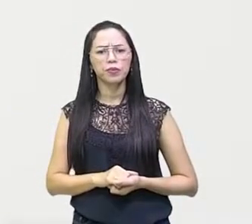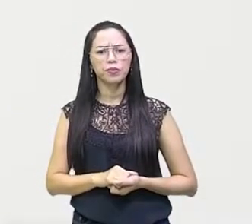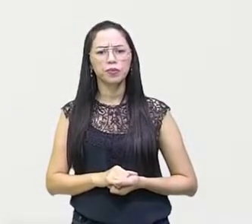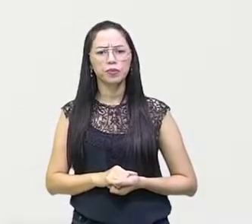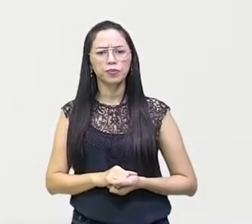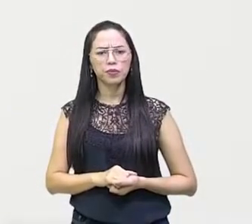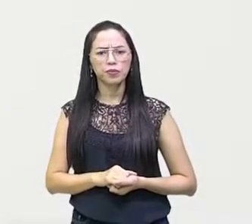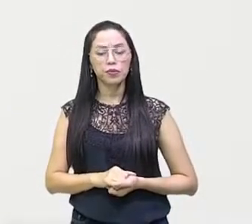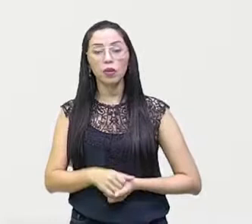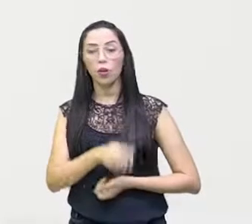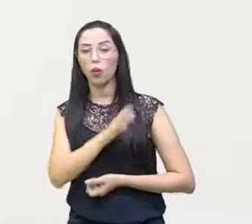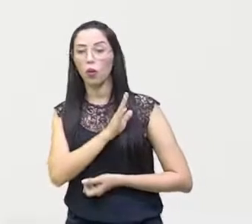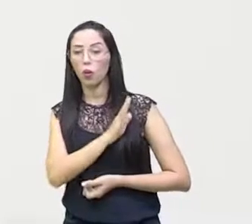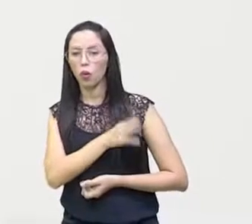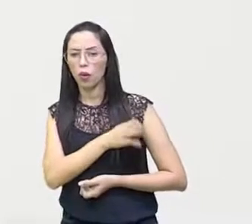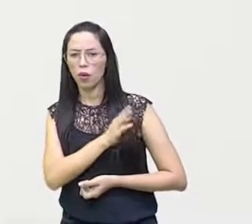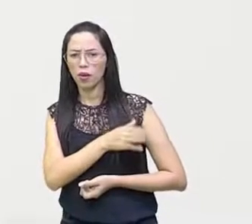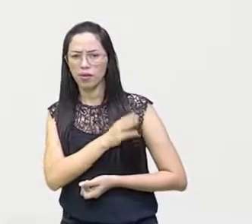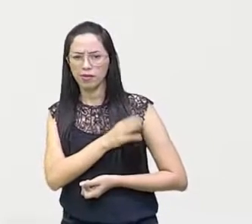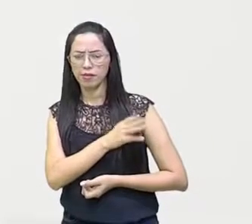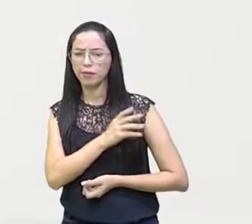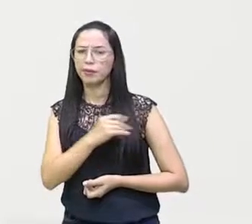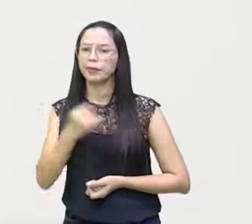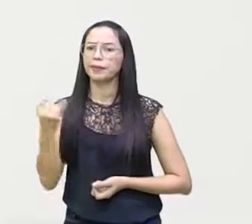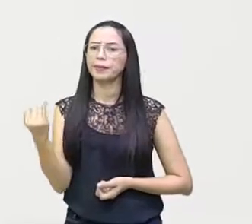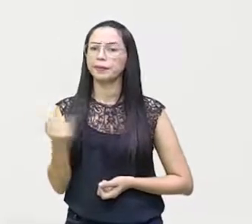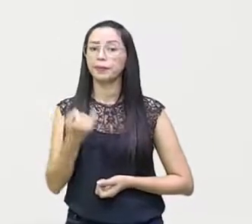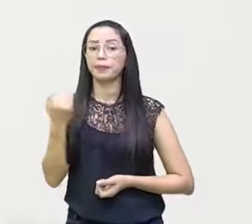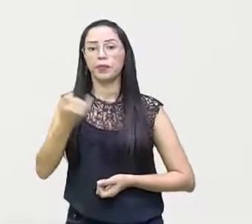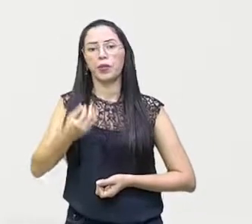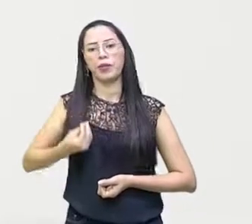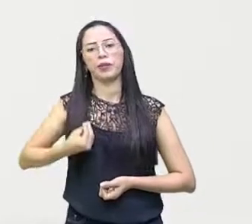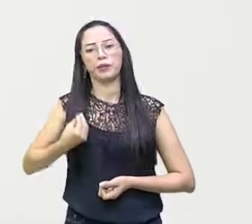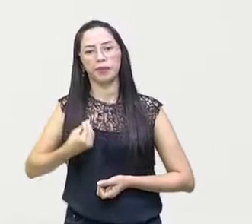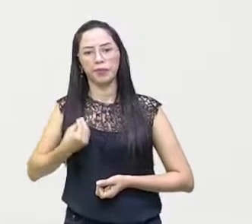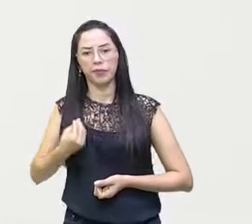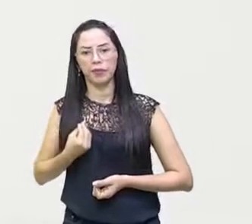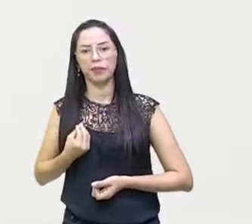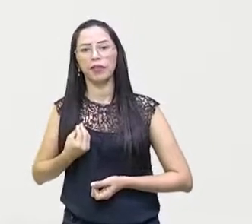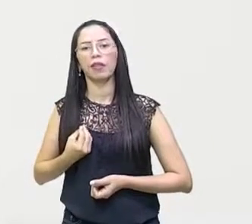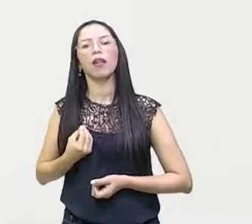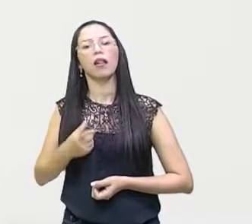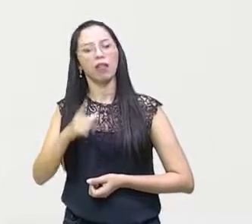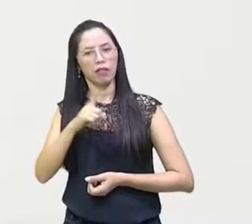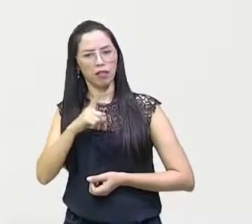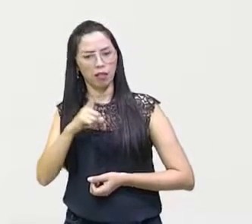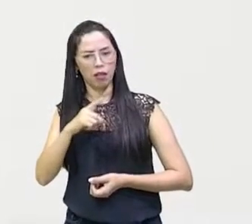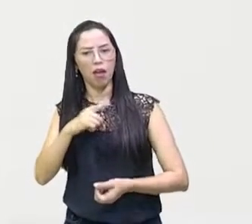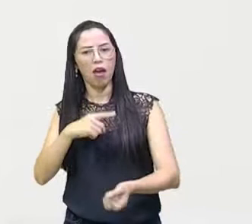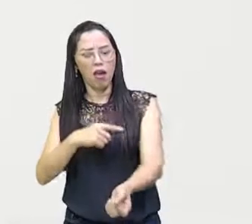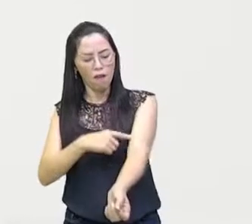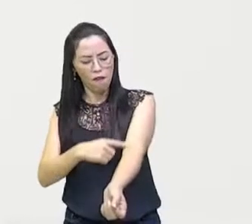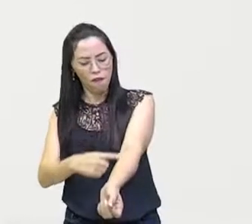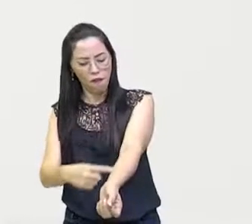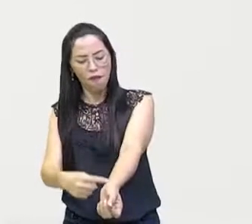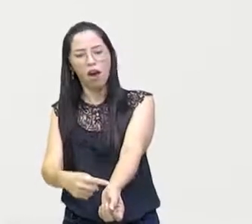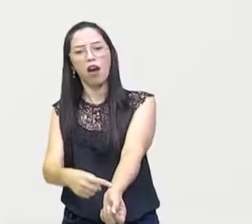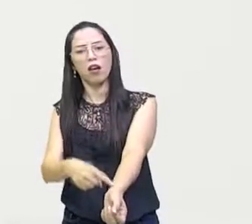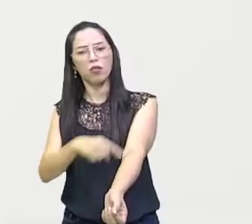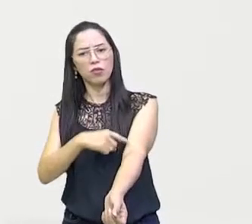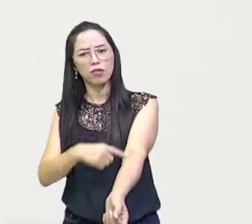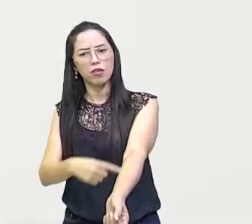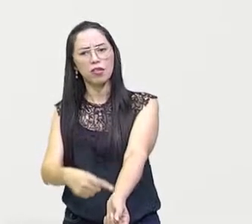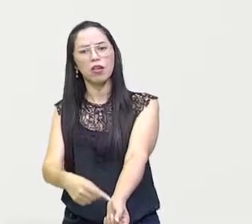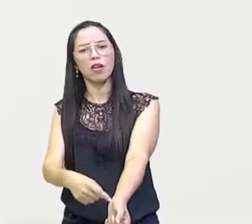O coração é um órgão vital e possui os vasos sanguíneos que formam o sistema cardiovascular